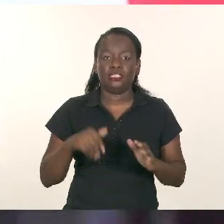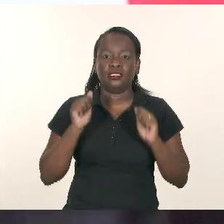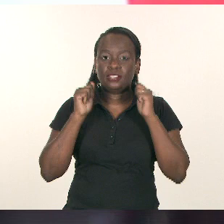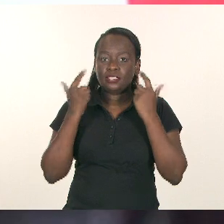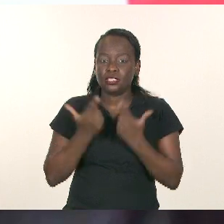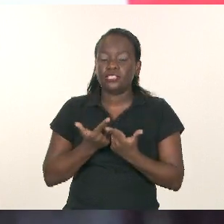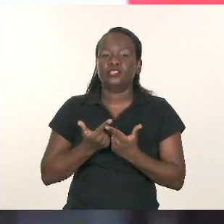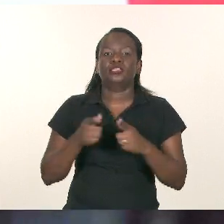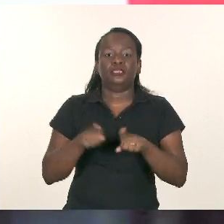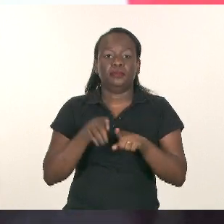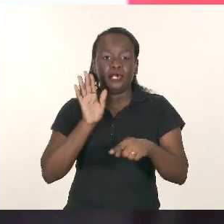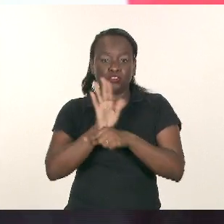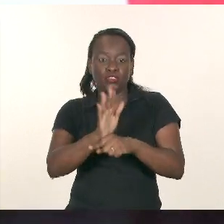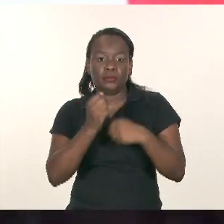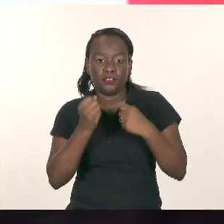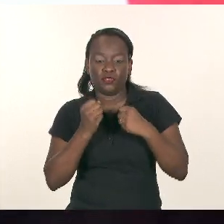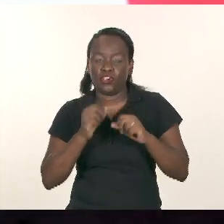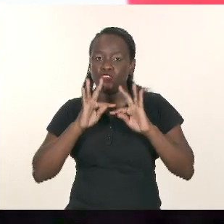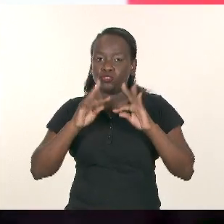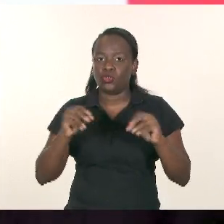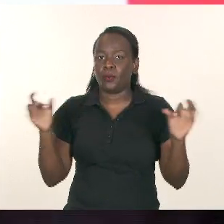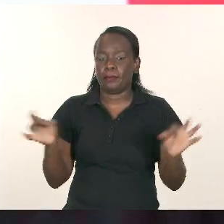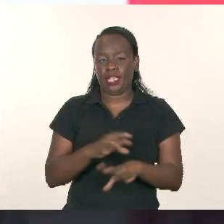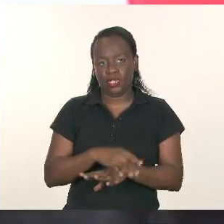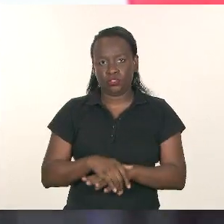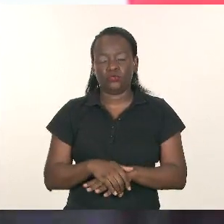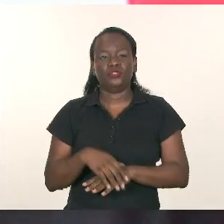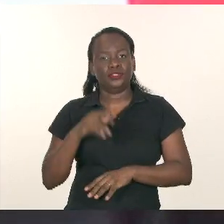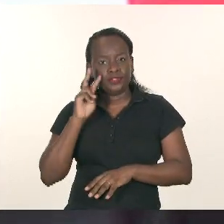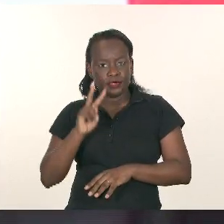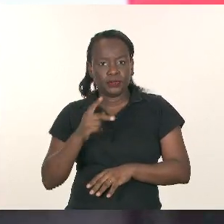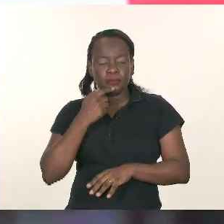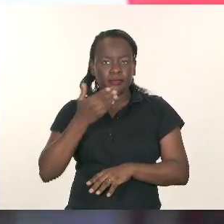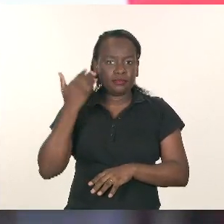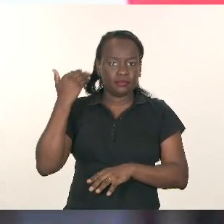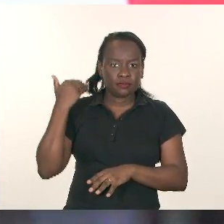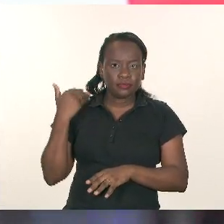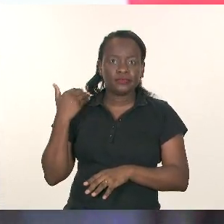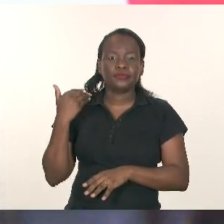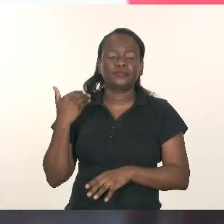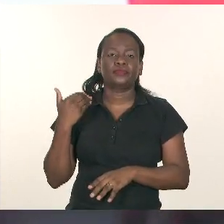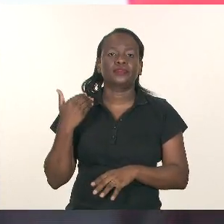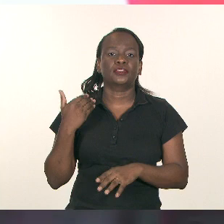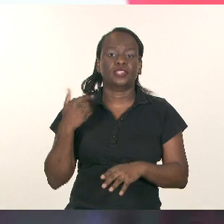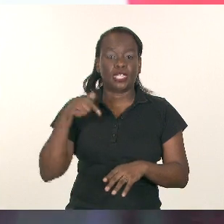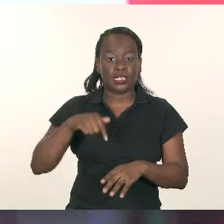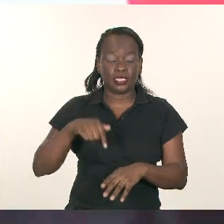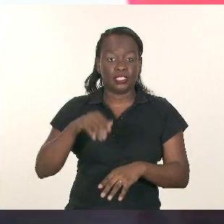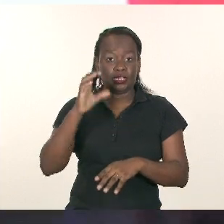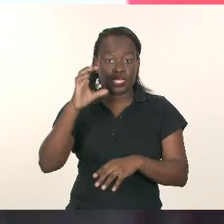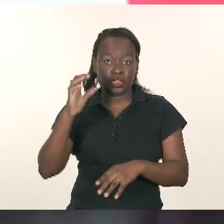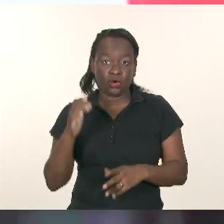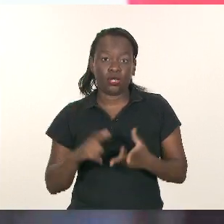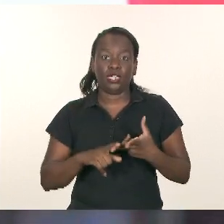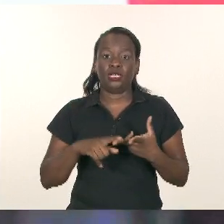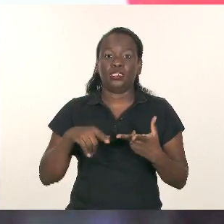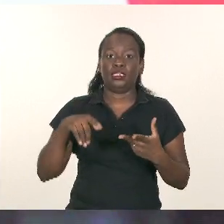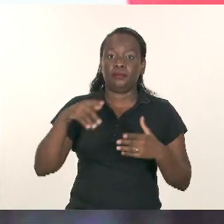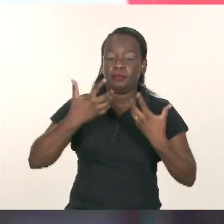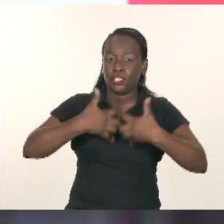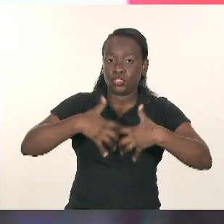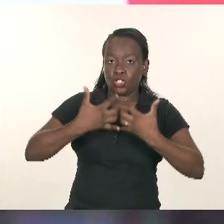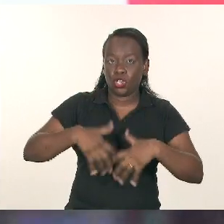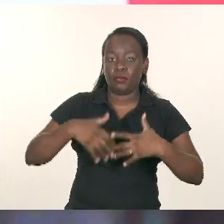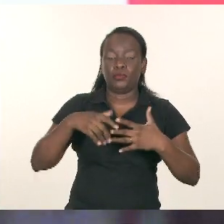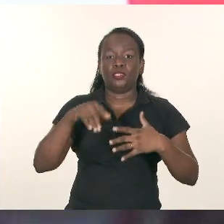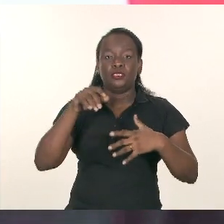e fortalecê-lo para que ele seja o mais completo possível. A gente viu nos últimos dias, por exemplo, aqui no município de Niterói, no município de Petrópolis,